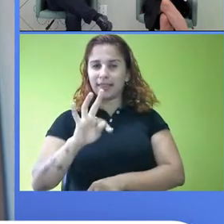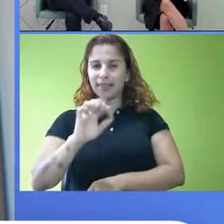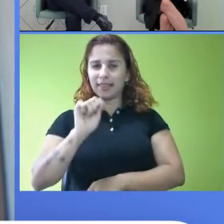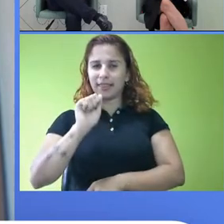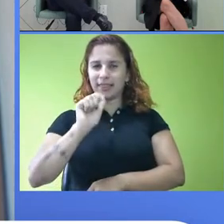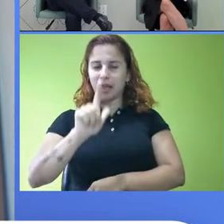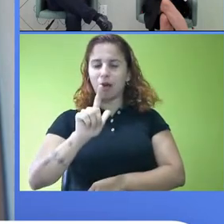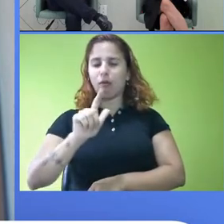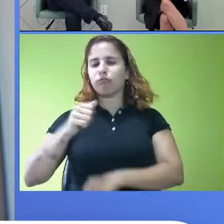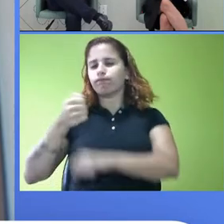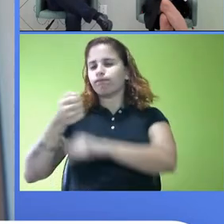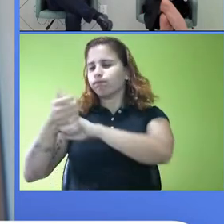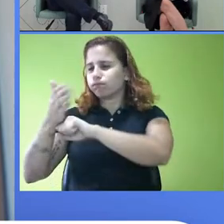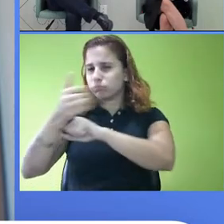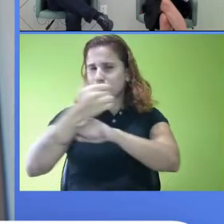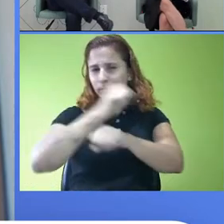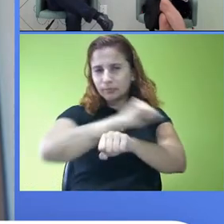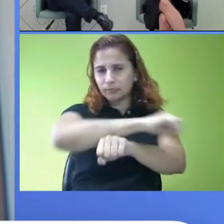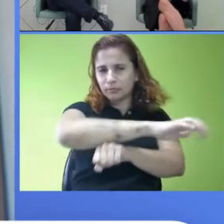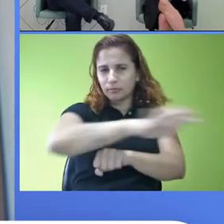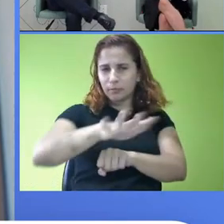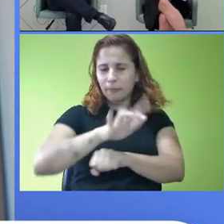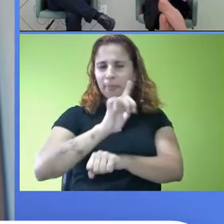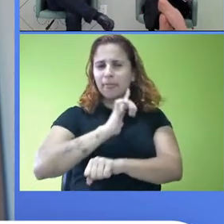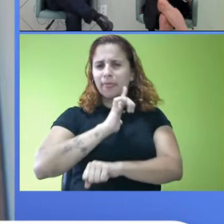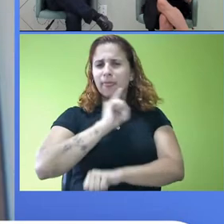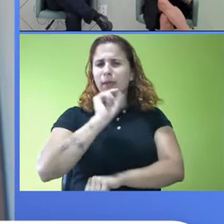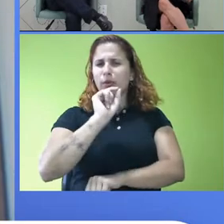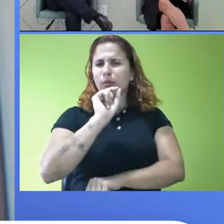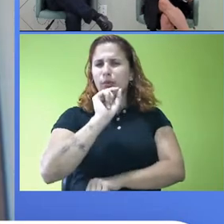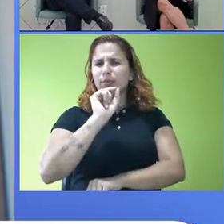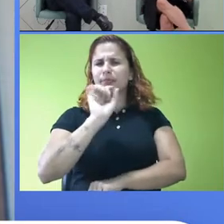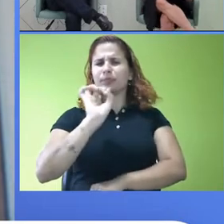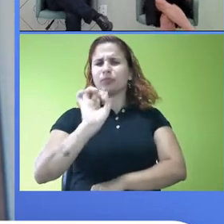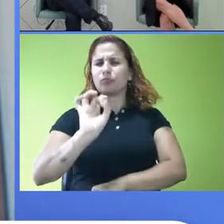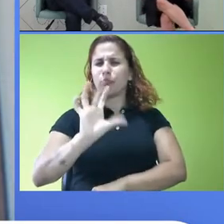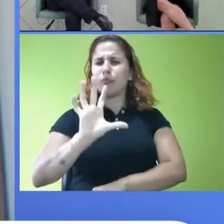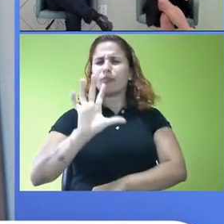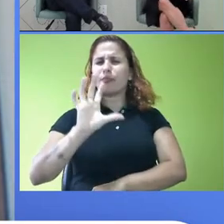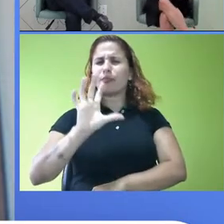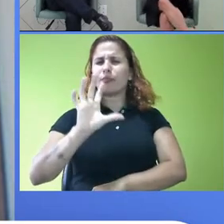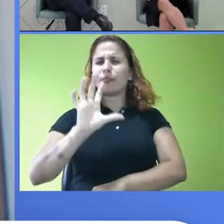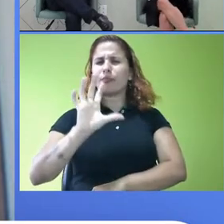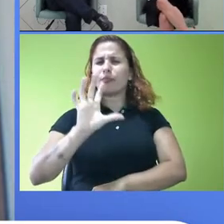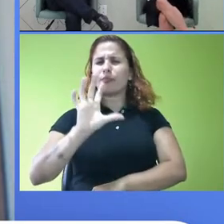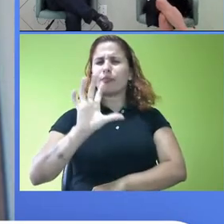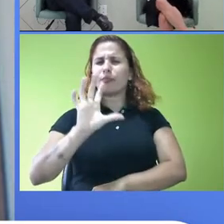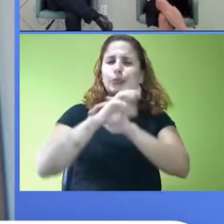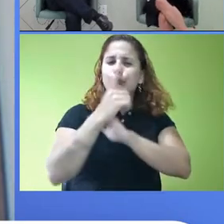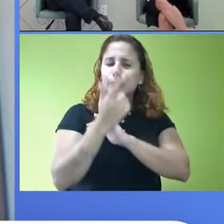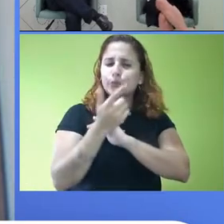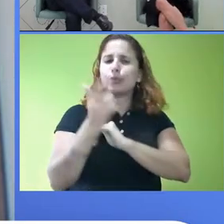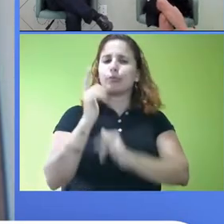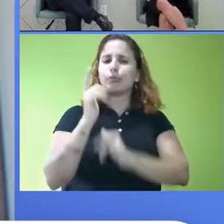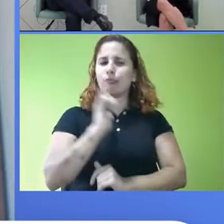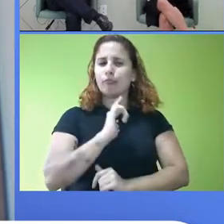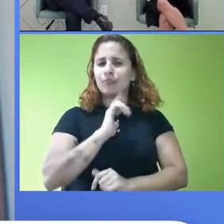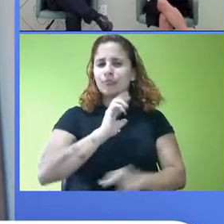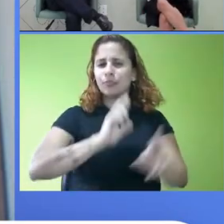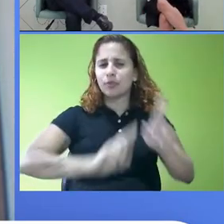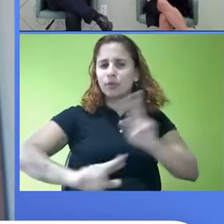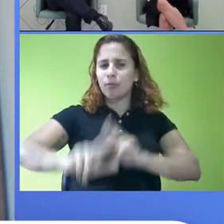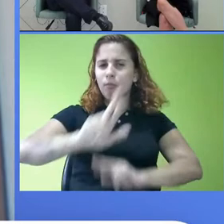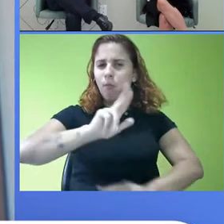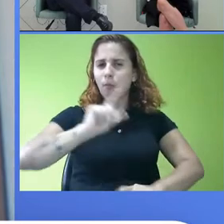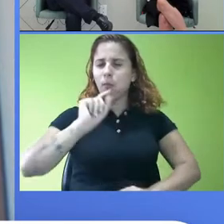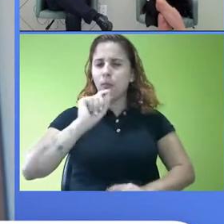tem não só aquela questão do hábitos, né, que é aquele conceito dele, o hábito central, mas ele categoriza, ele